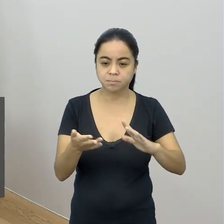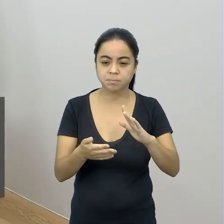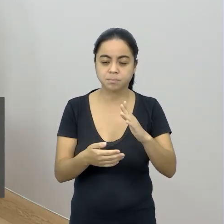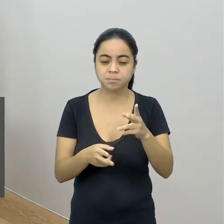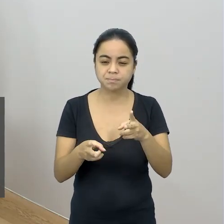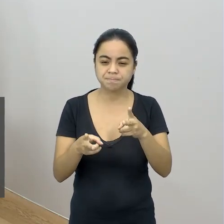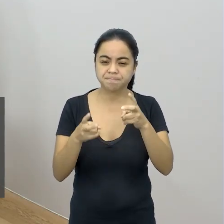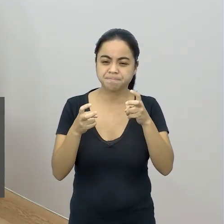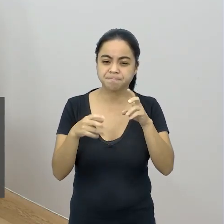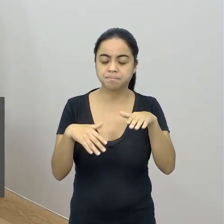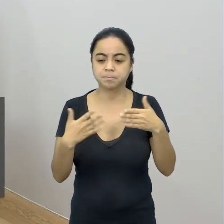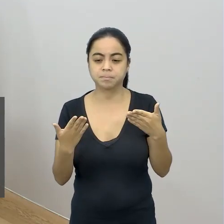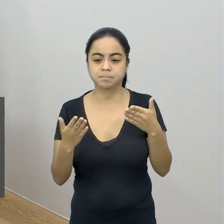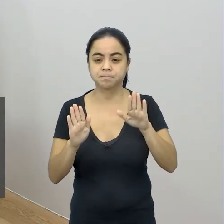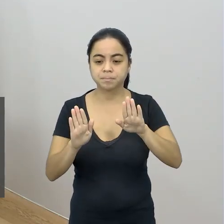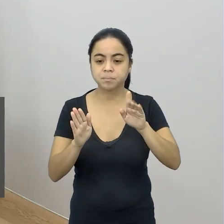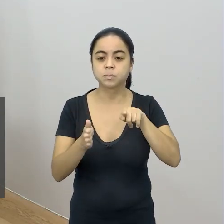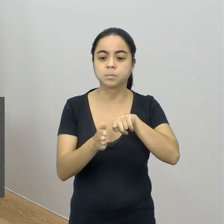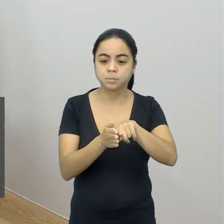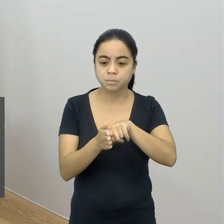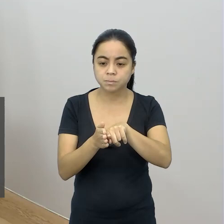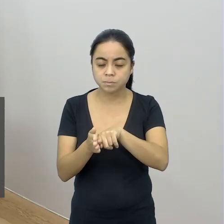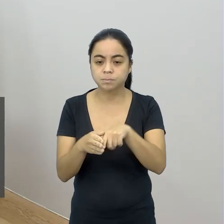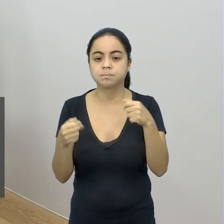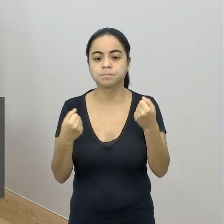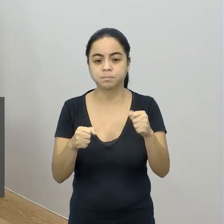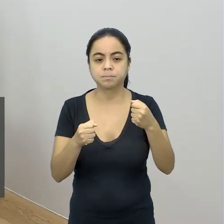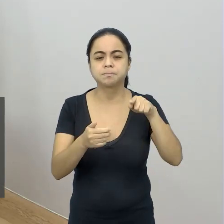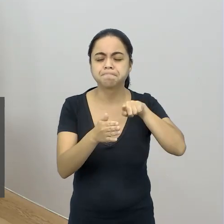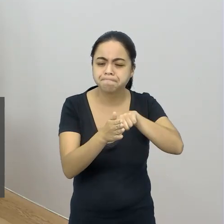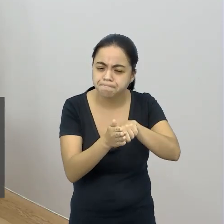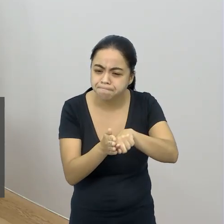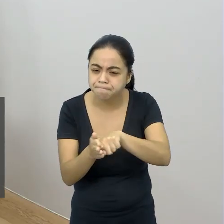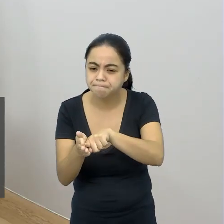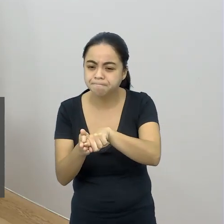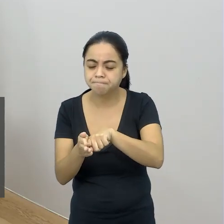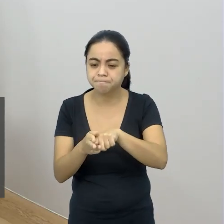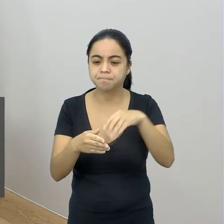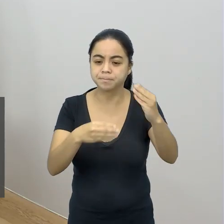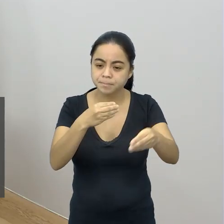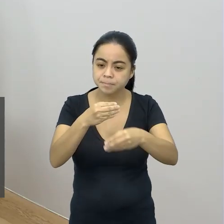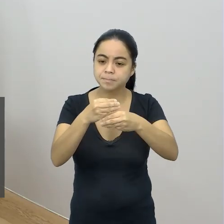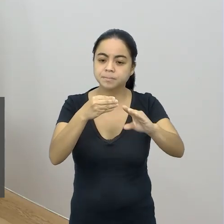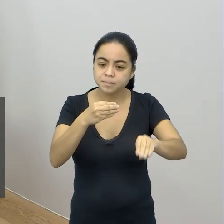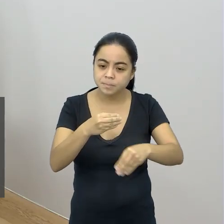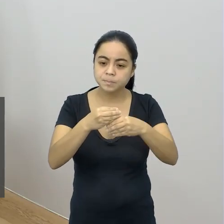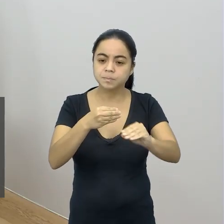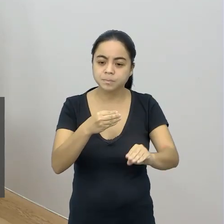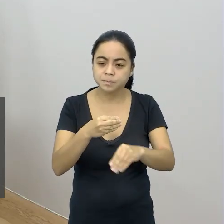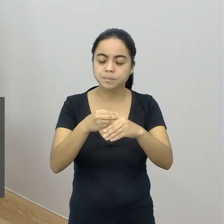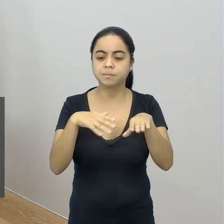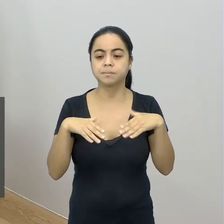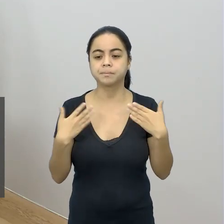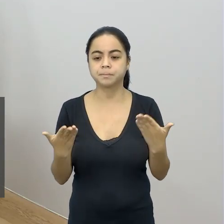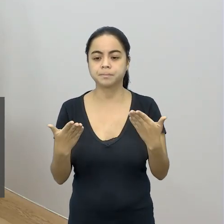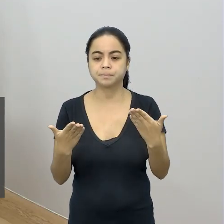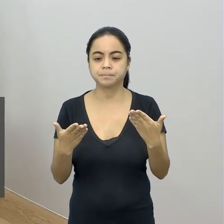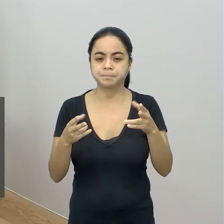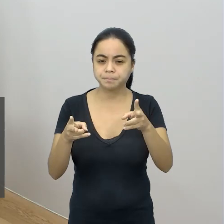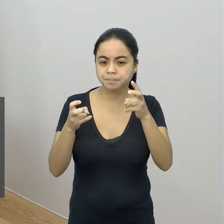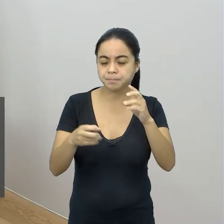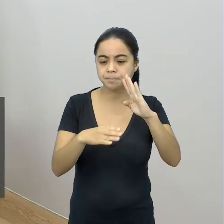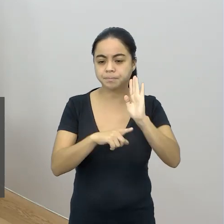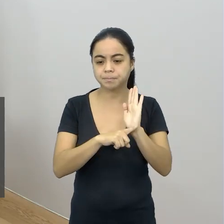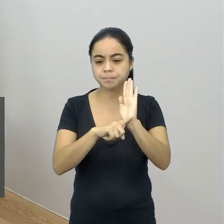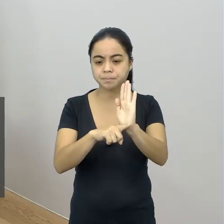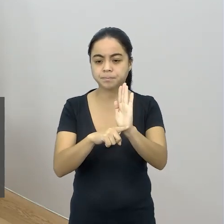que ela não está. Mas por quê? Porque o professor tem que buscar além, tem que colocar outras informações aí para ver, para ajudar